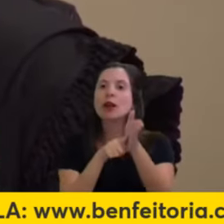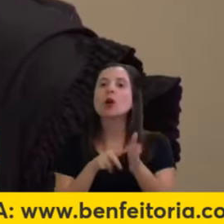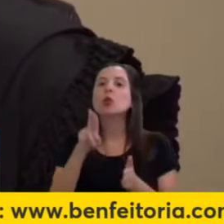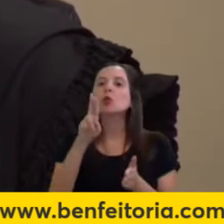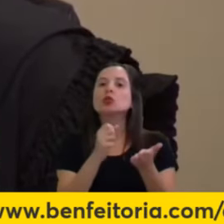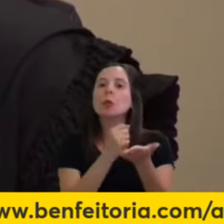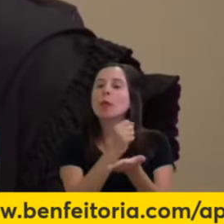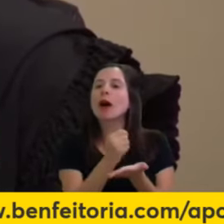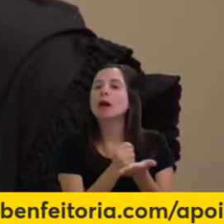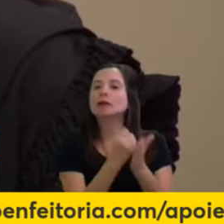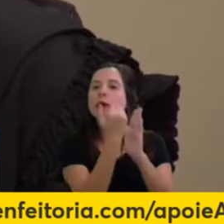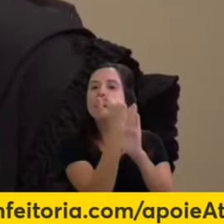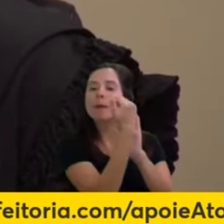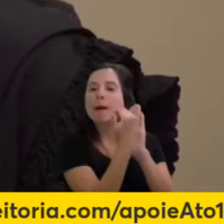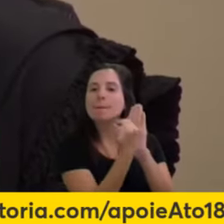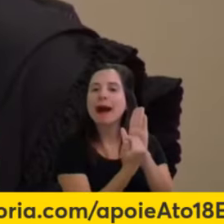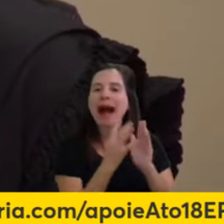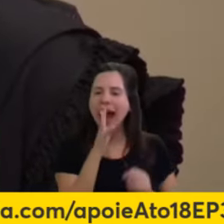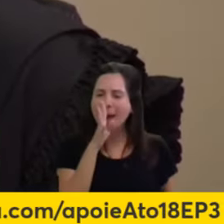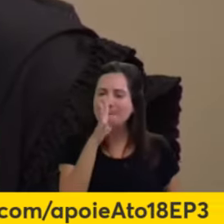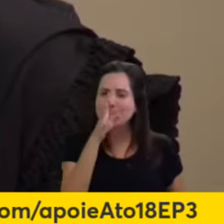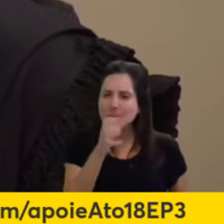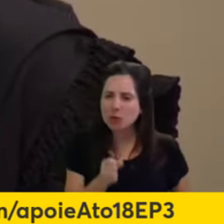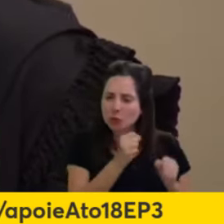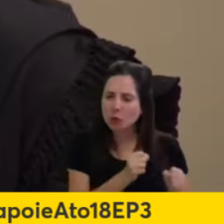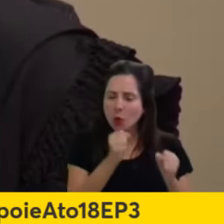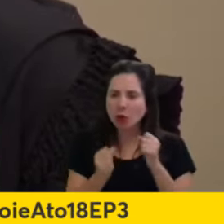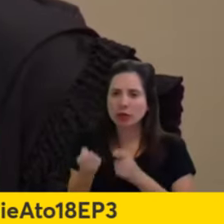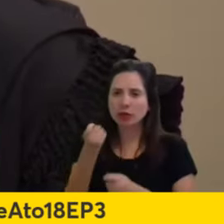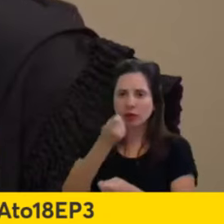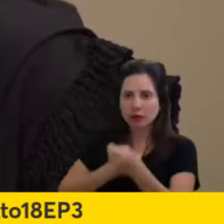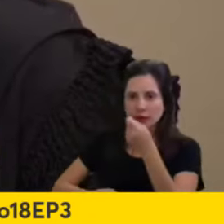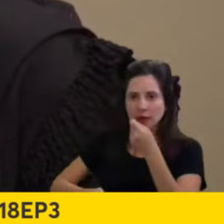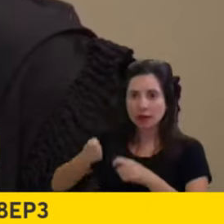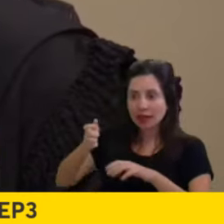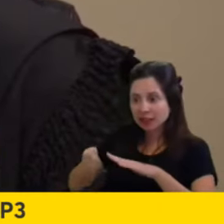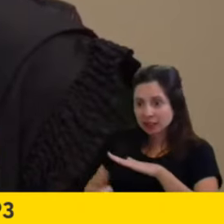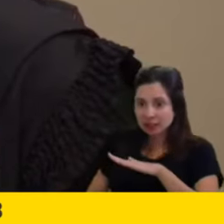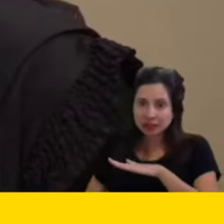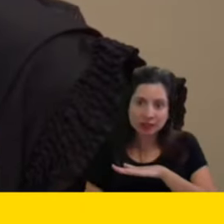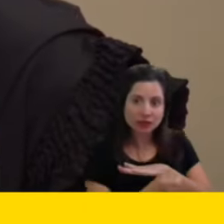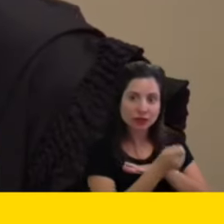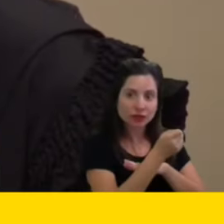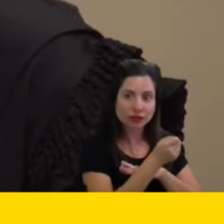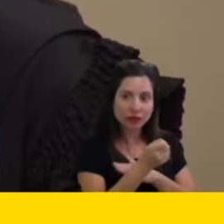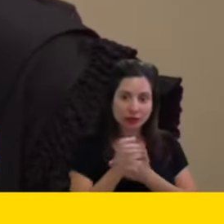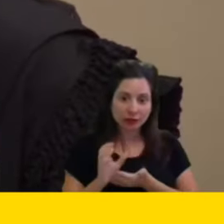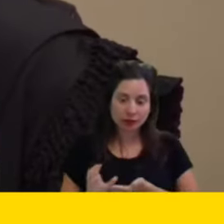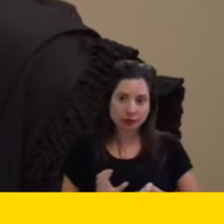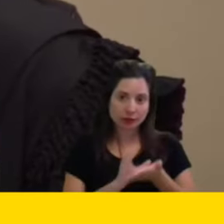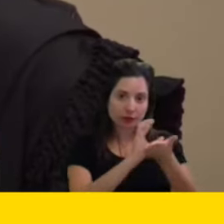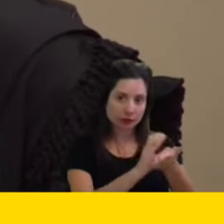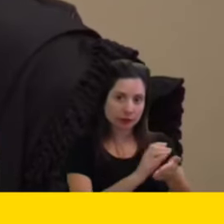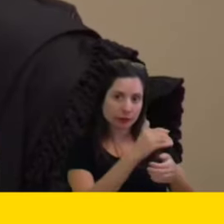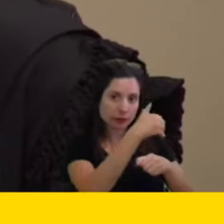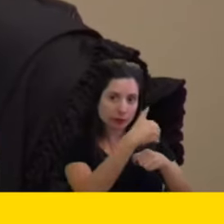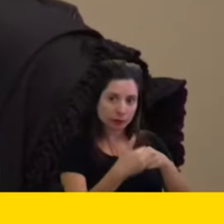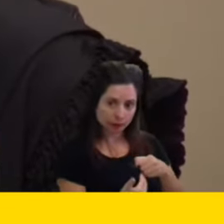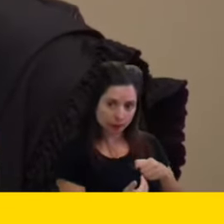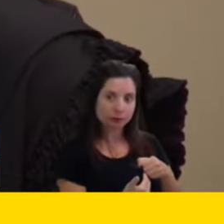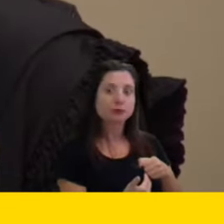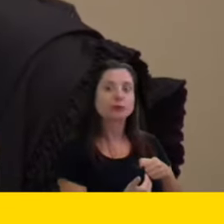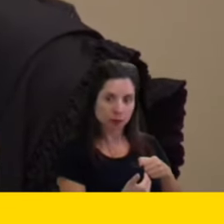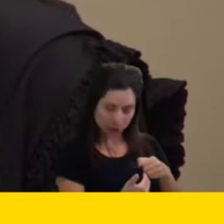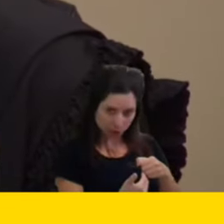fundamentos abuso de poder econômico desvio de finalidade na utilização de recursos públicos mediante triangularização e